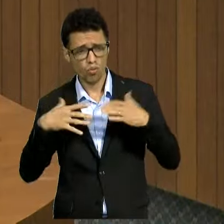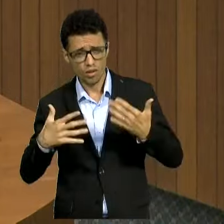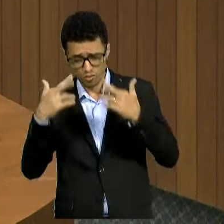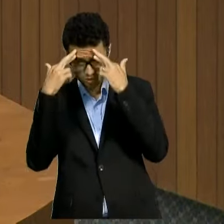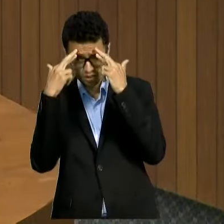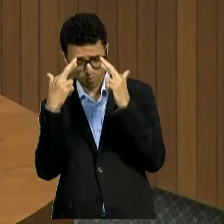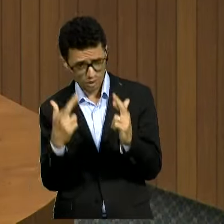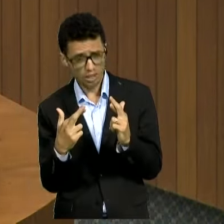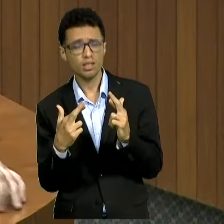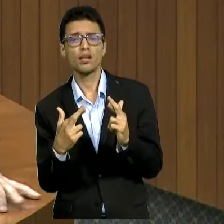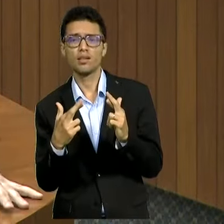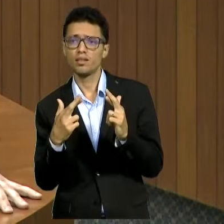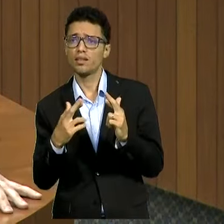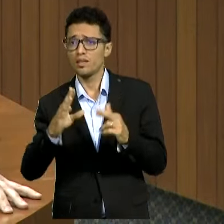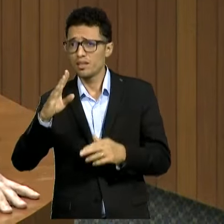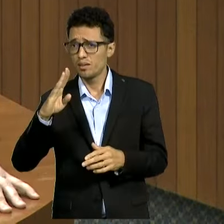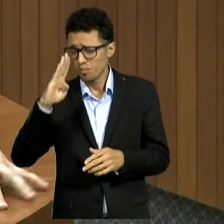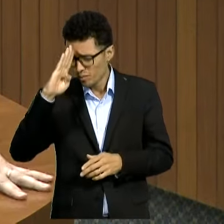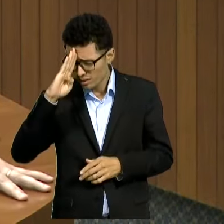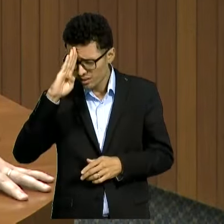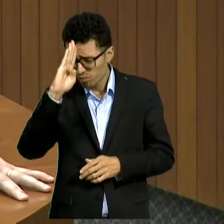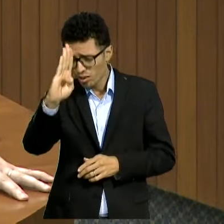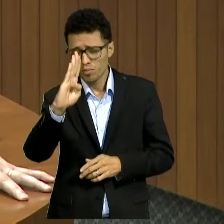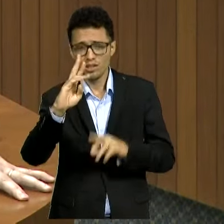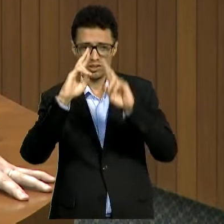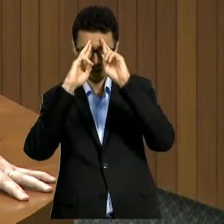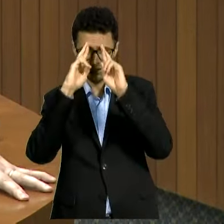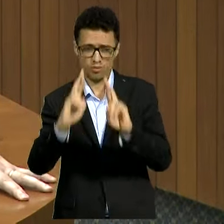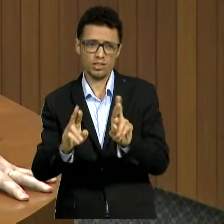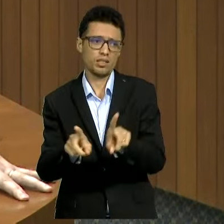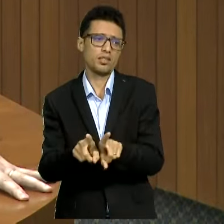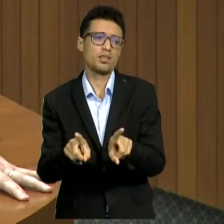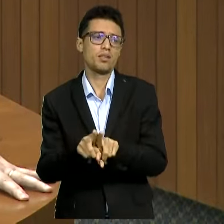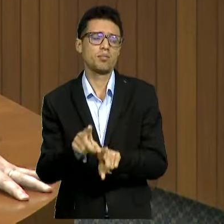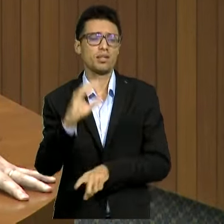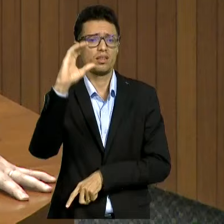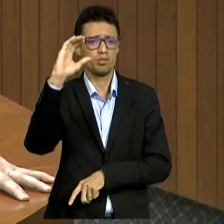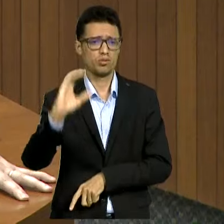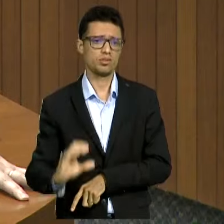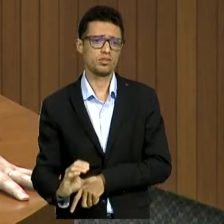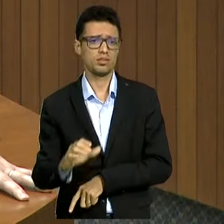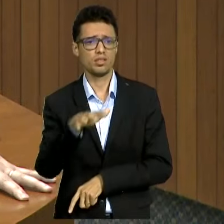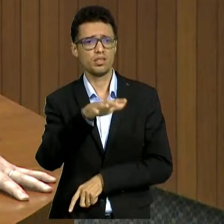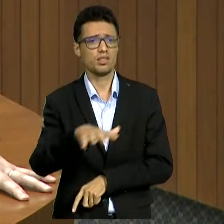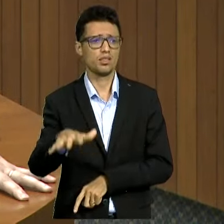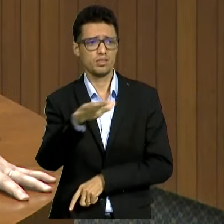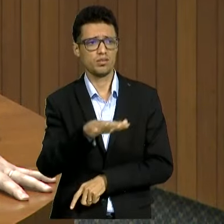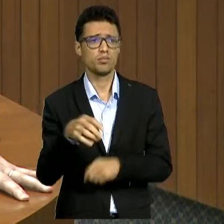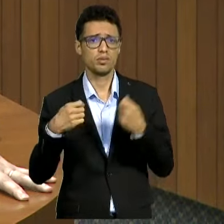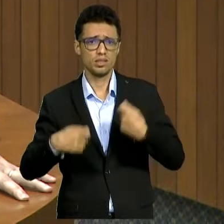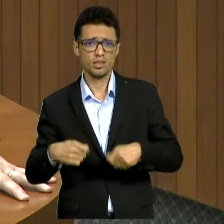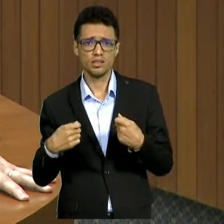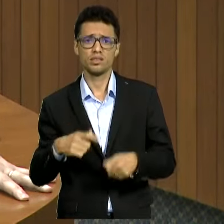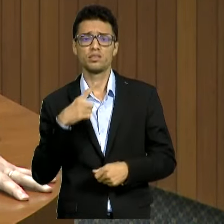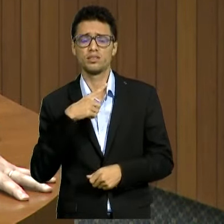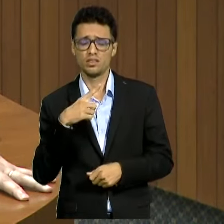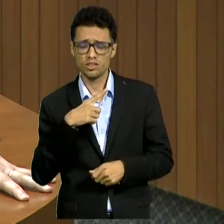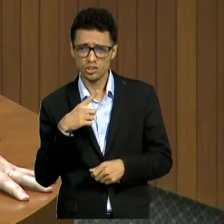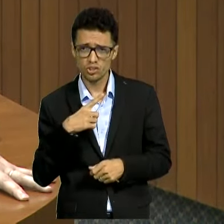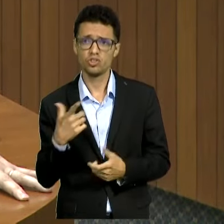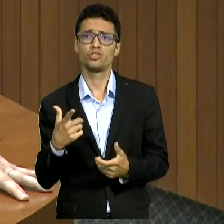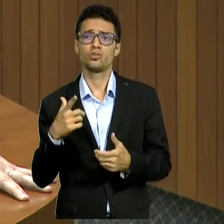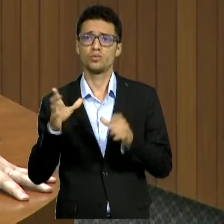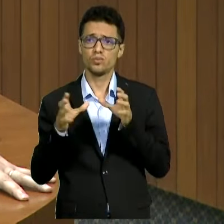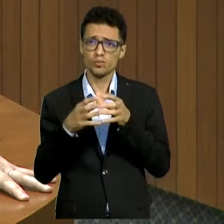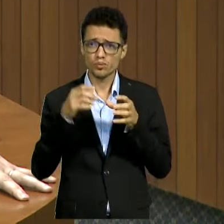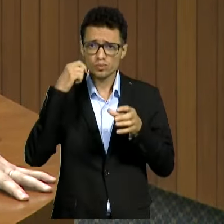respeita fundamentalmente o cidadão. É o cidadão que precisa de um profissional da advocacia respeitado, deputado Otelino.